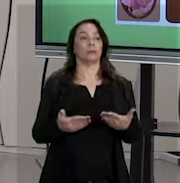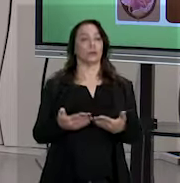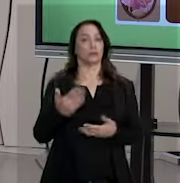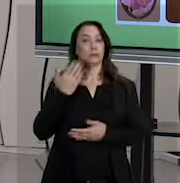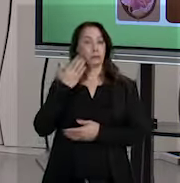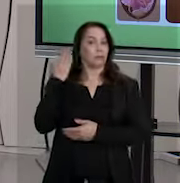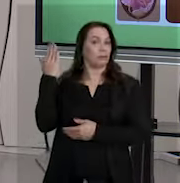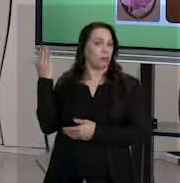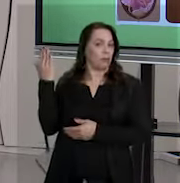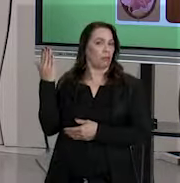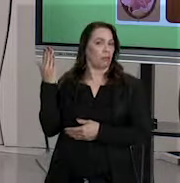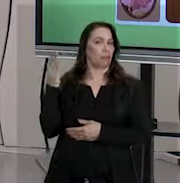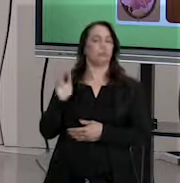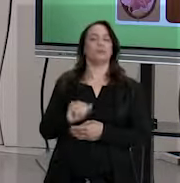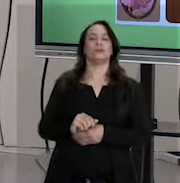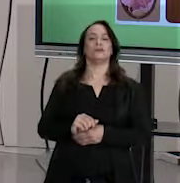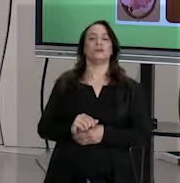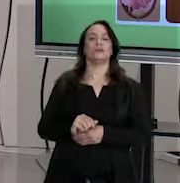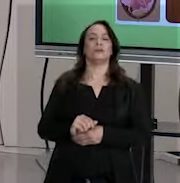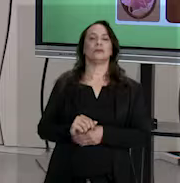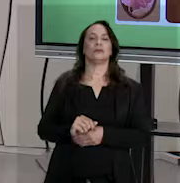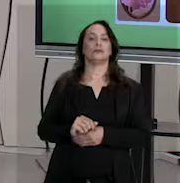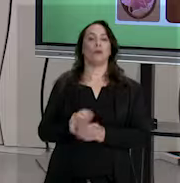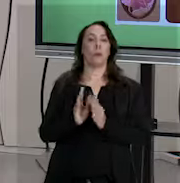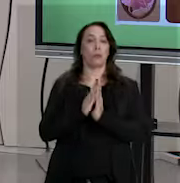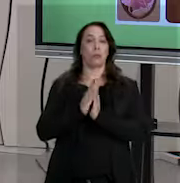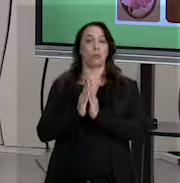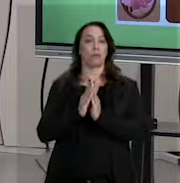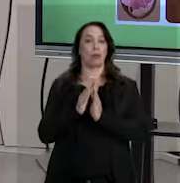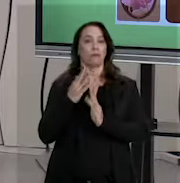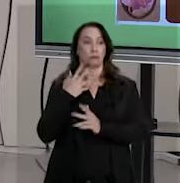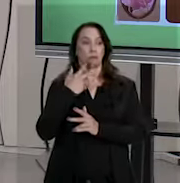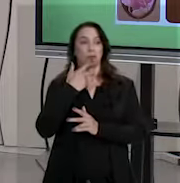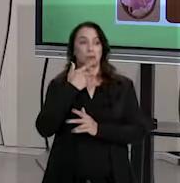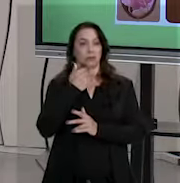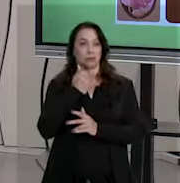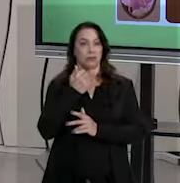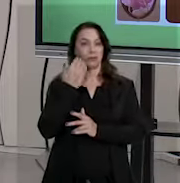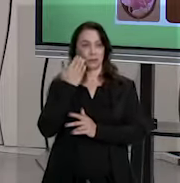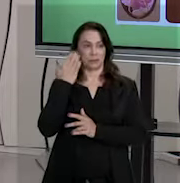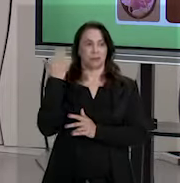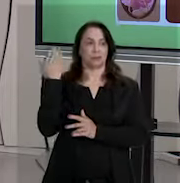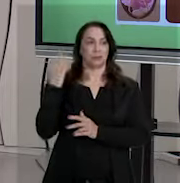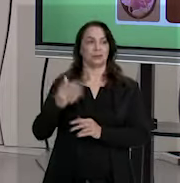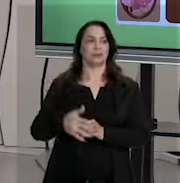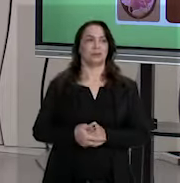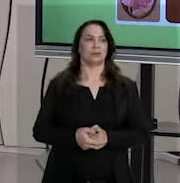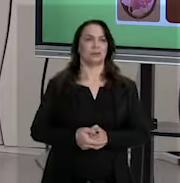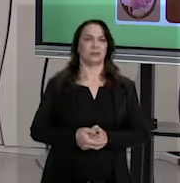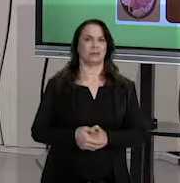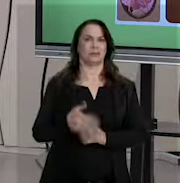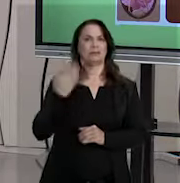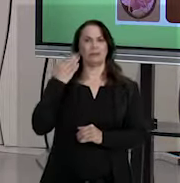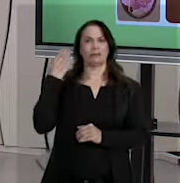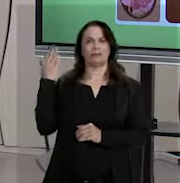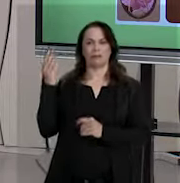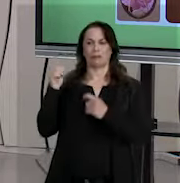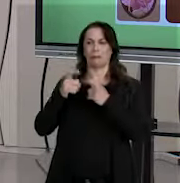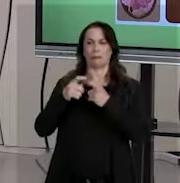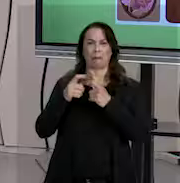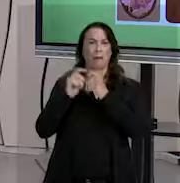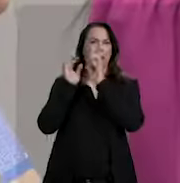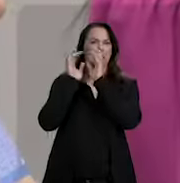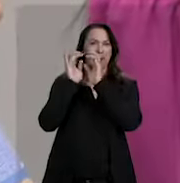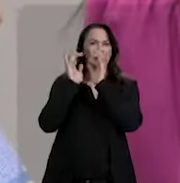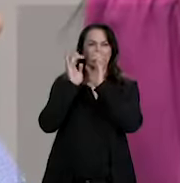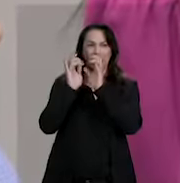mais simpático, a gente não tá legal, não tá bonito, né? Aparecendo o esqueleto, o cérebro, esse